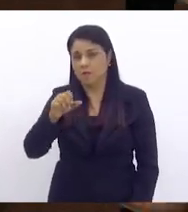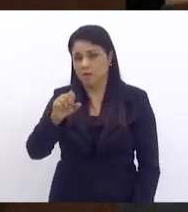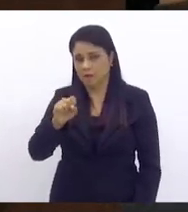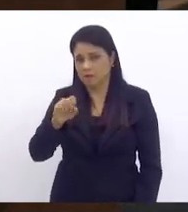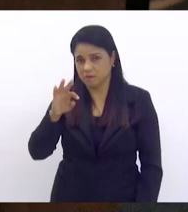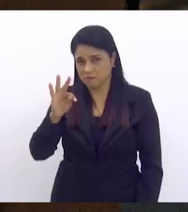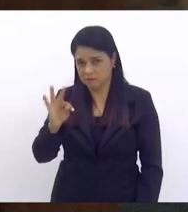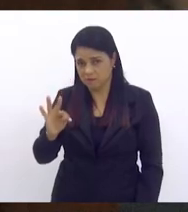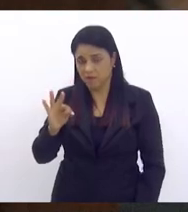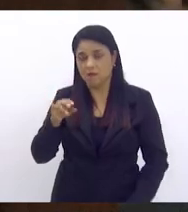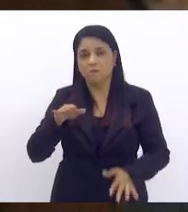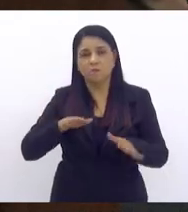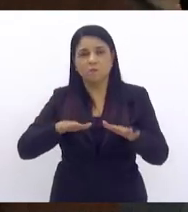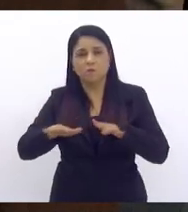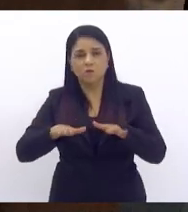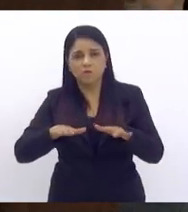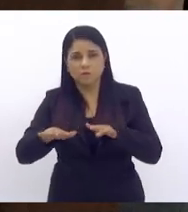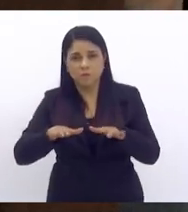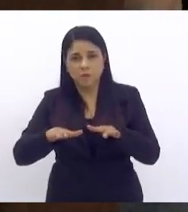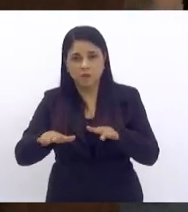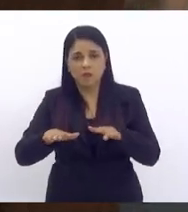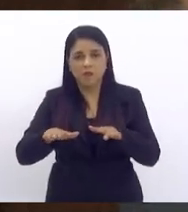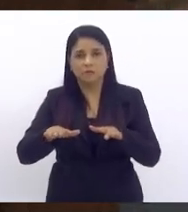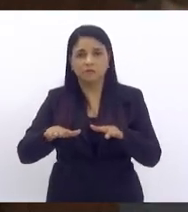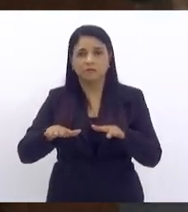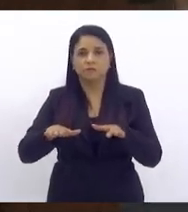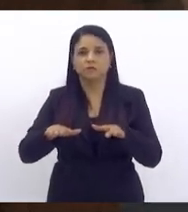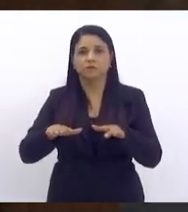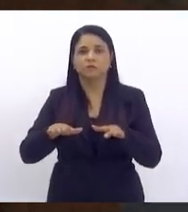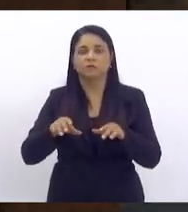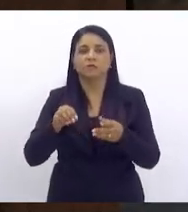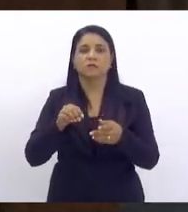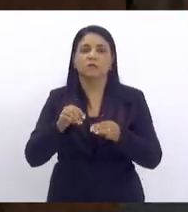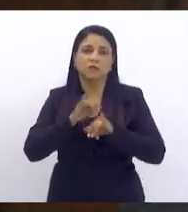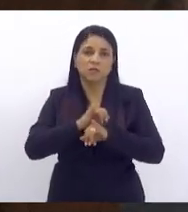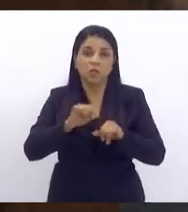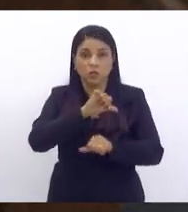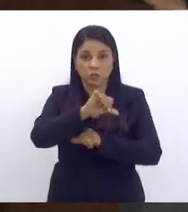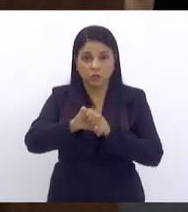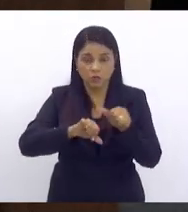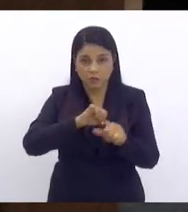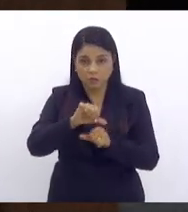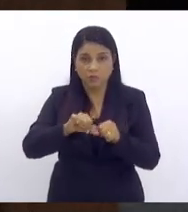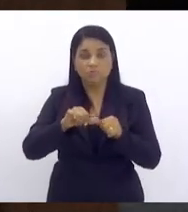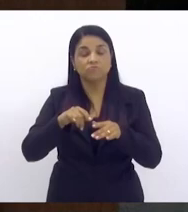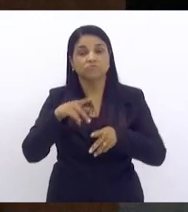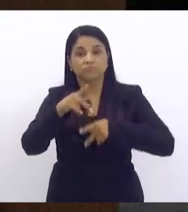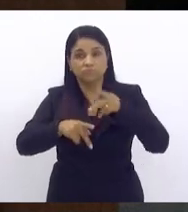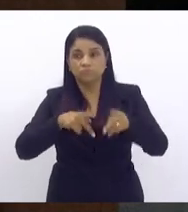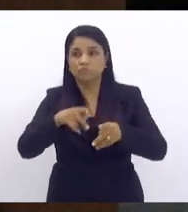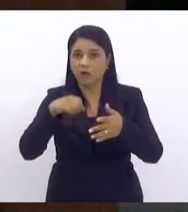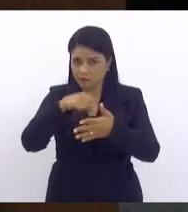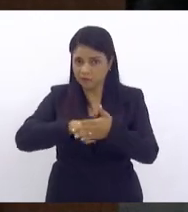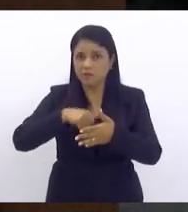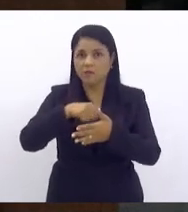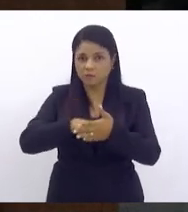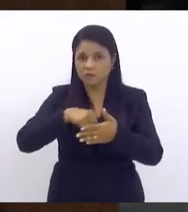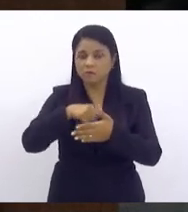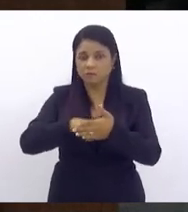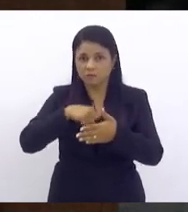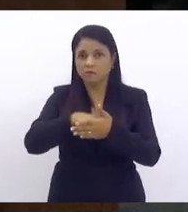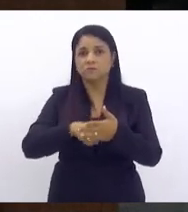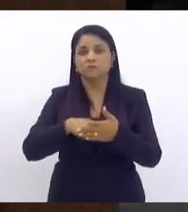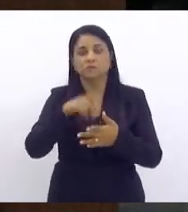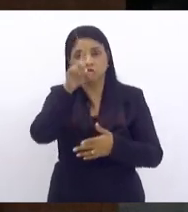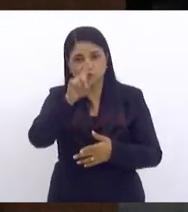dos Trabalhadores Sem Teto, movimentos urbanos que lutam para que a moradia seja, de fato,